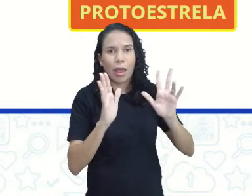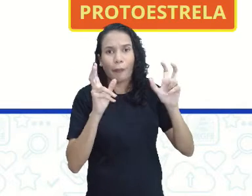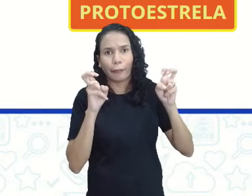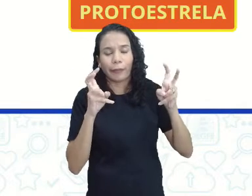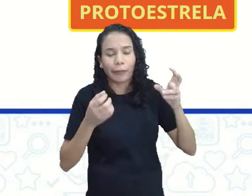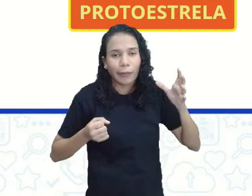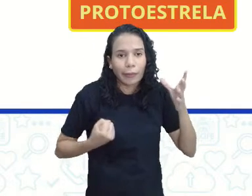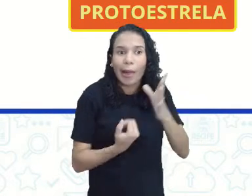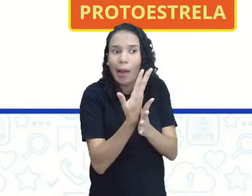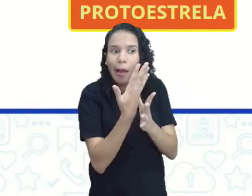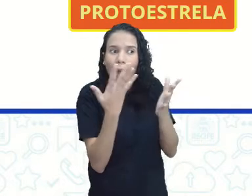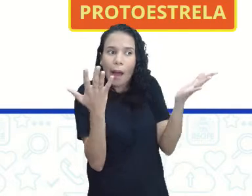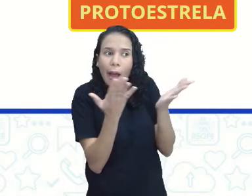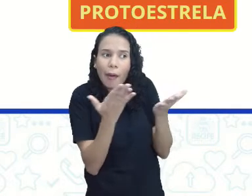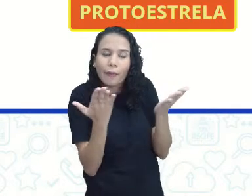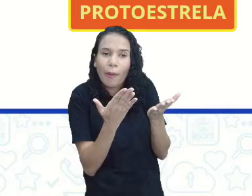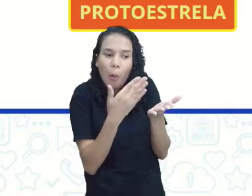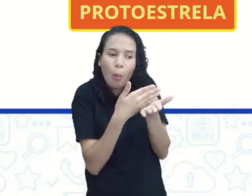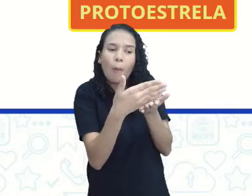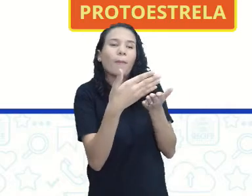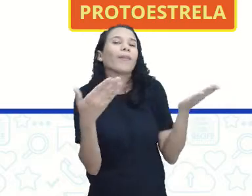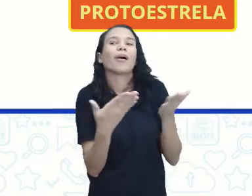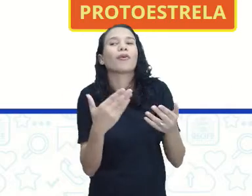a sua vida, ela é chamada de